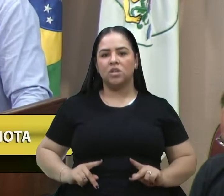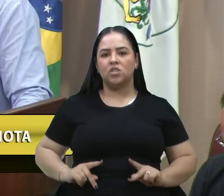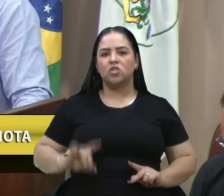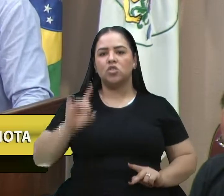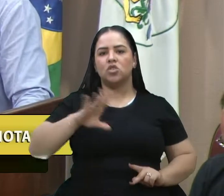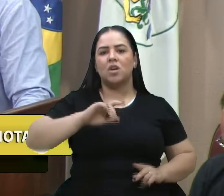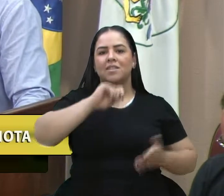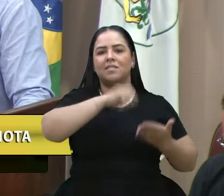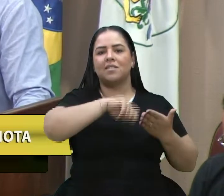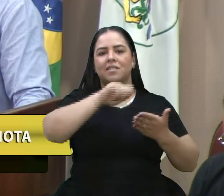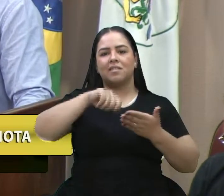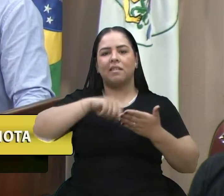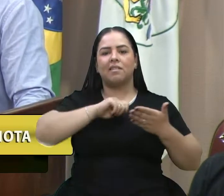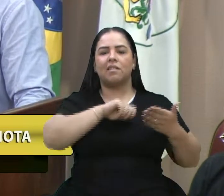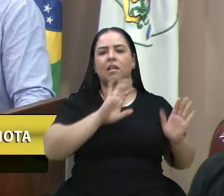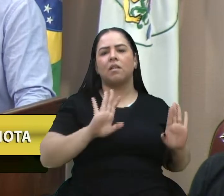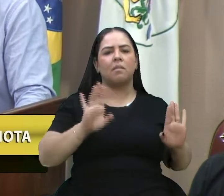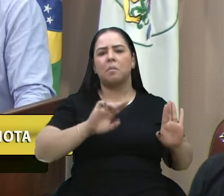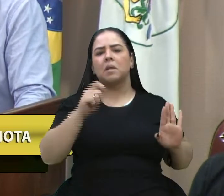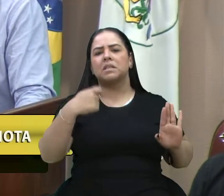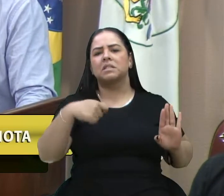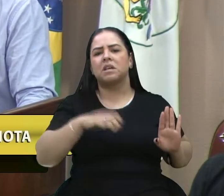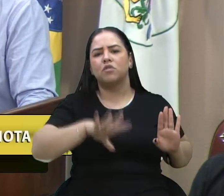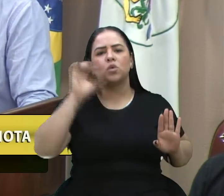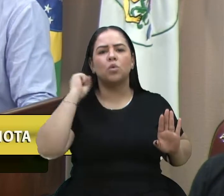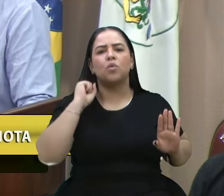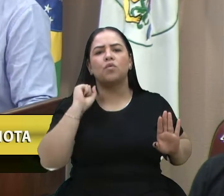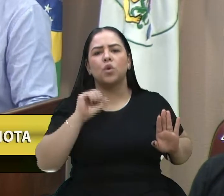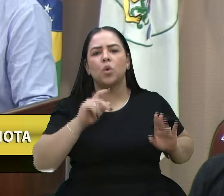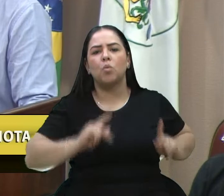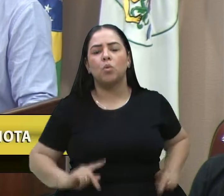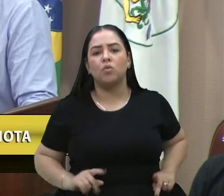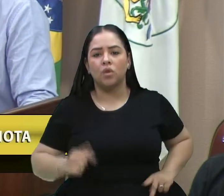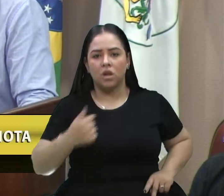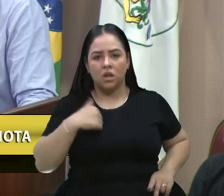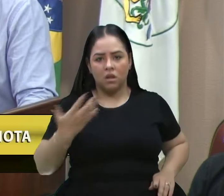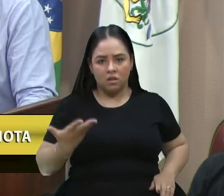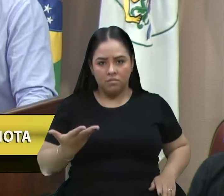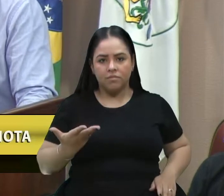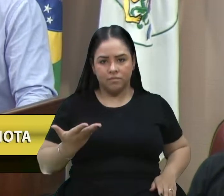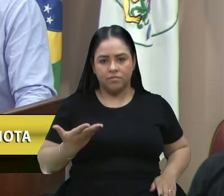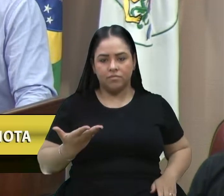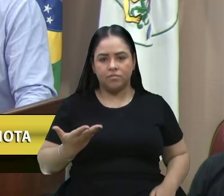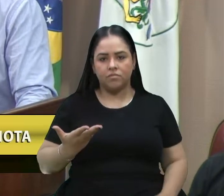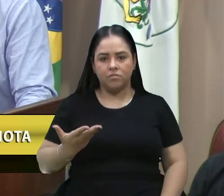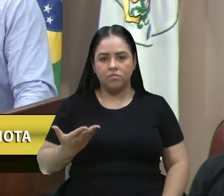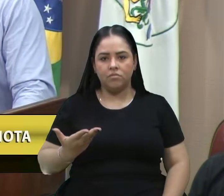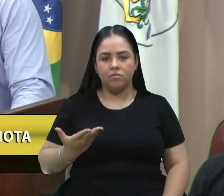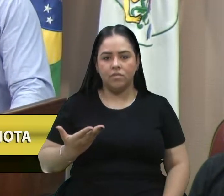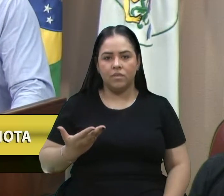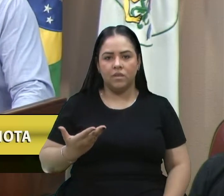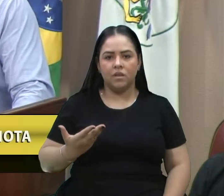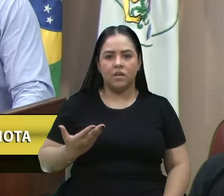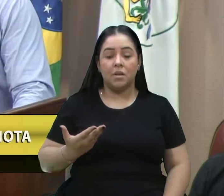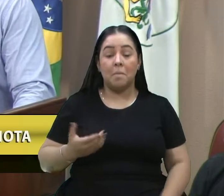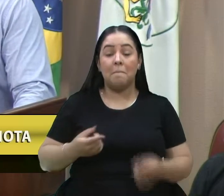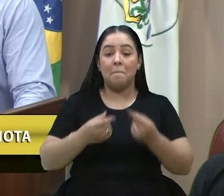reunião. Eu não preciso escutar o povo. Eu dou o canetaço e uma parte verdade. Tá? Mas ele